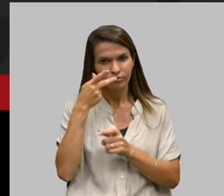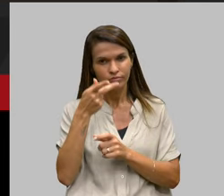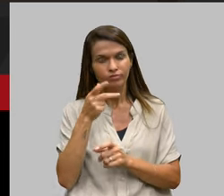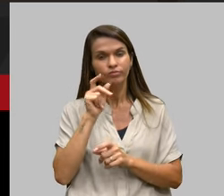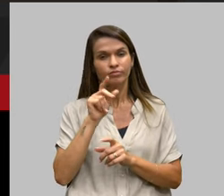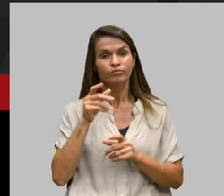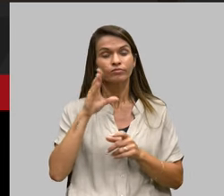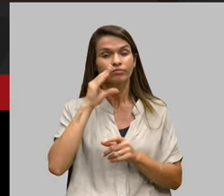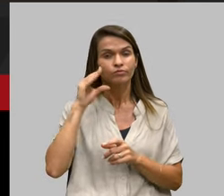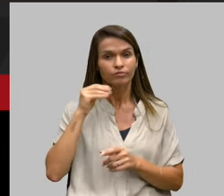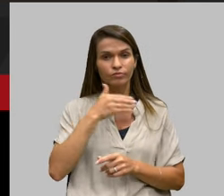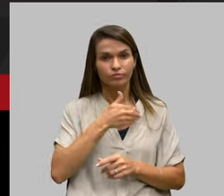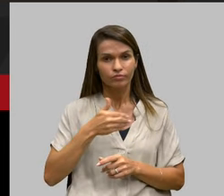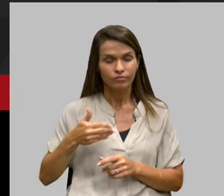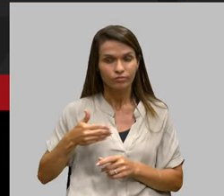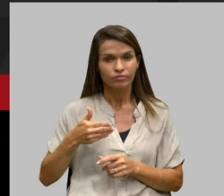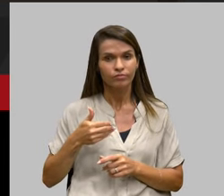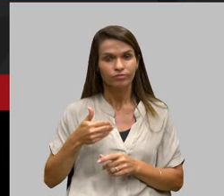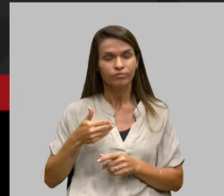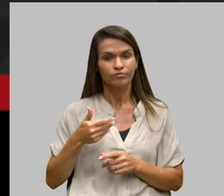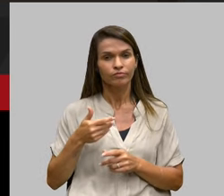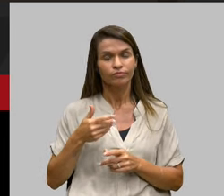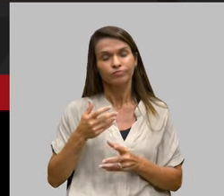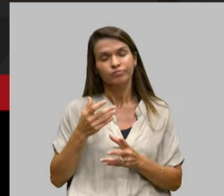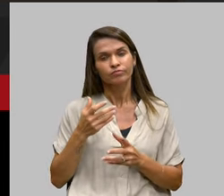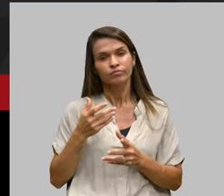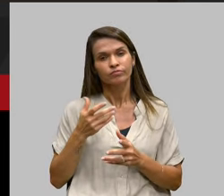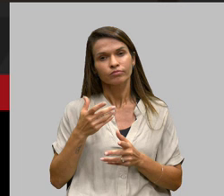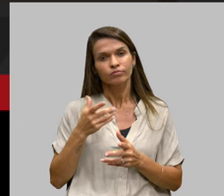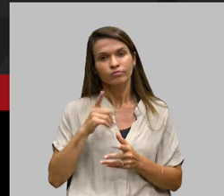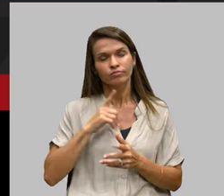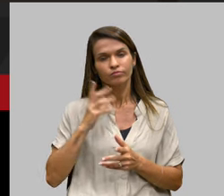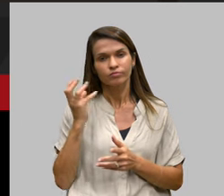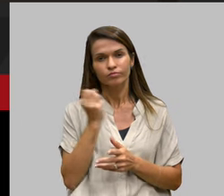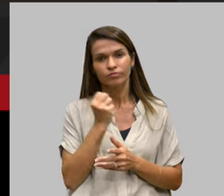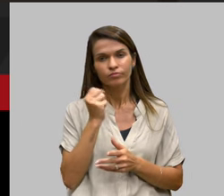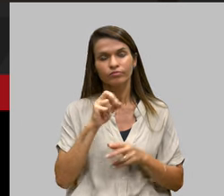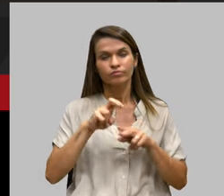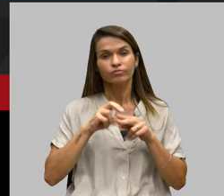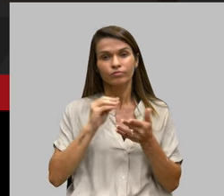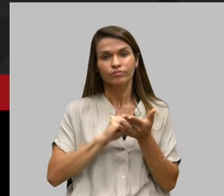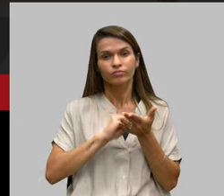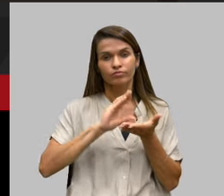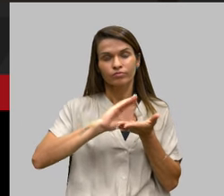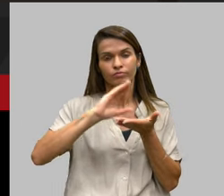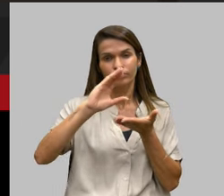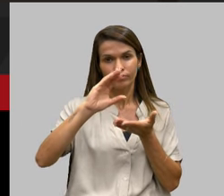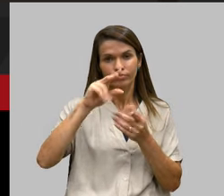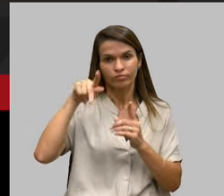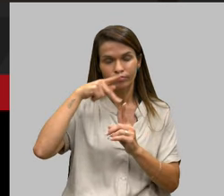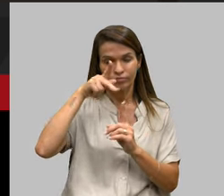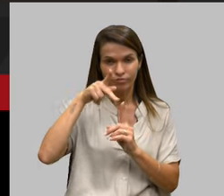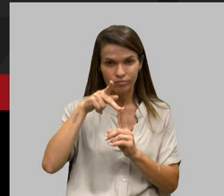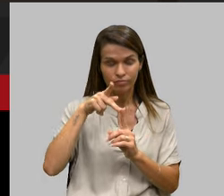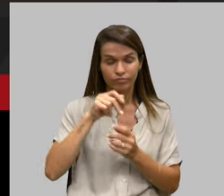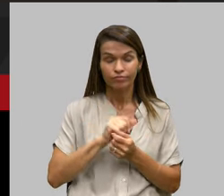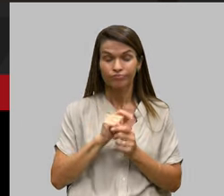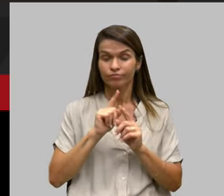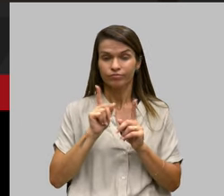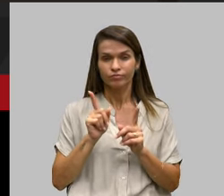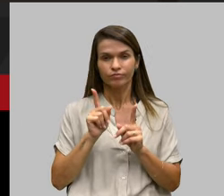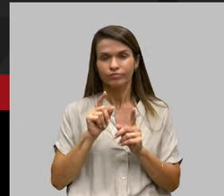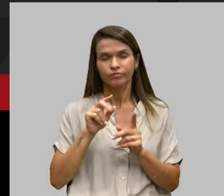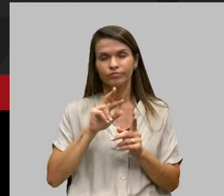servidor público eh acaba aposentando por não contribuir para a Previdência Social então isso não Não